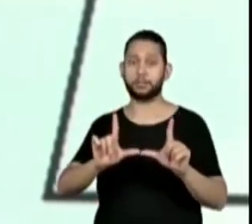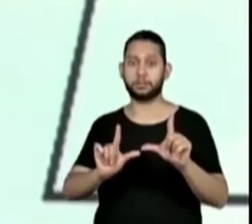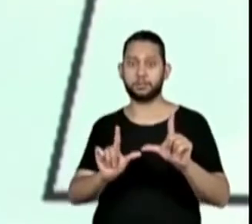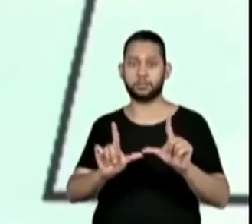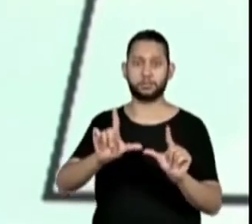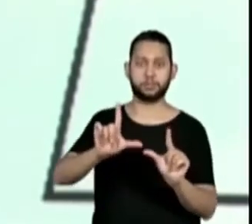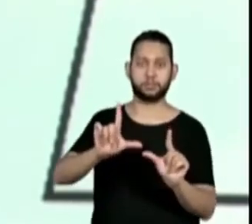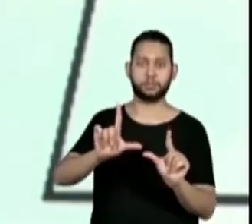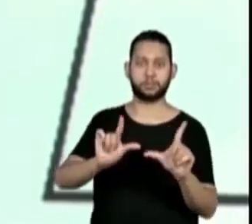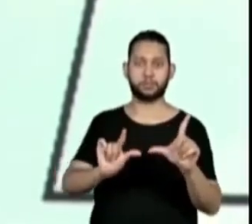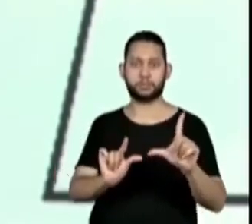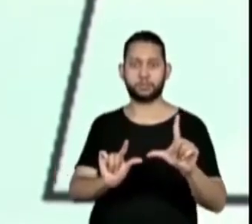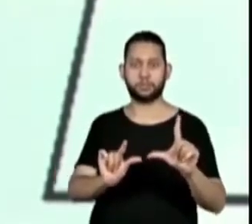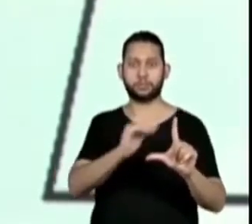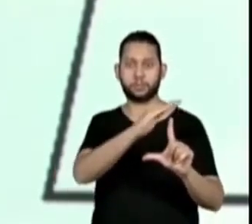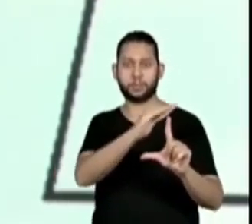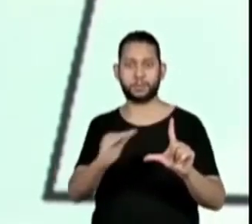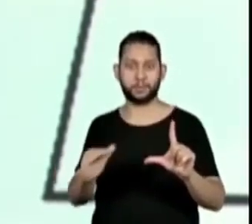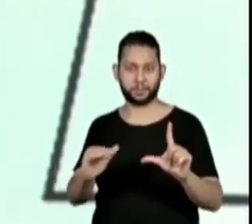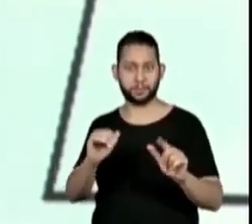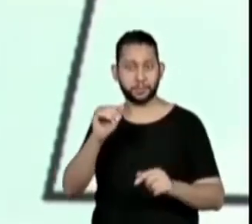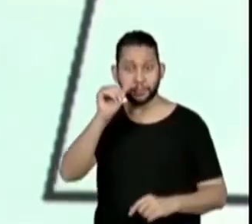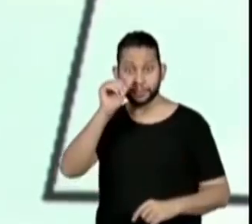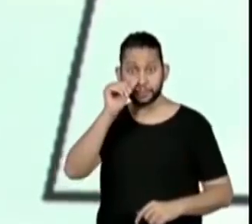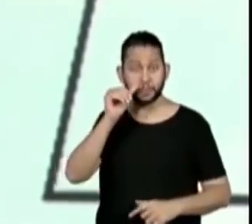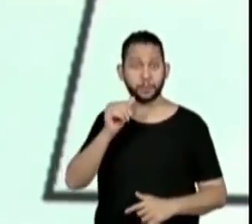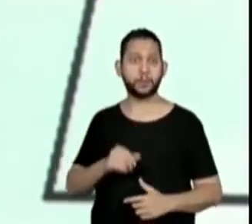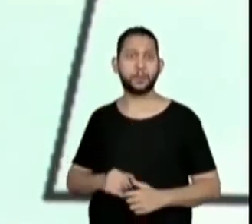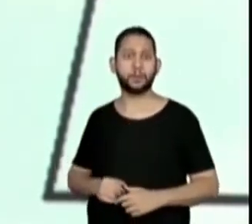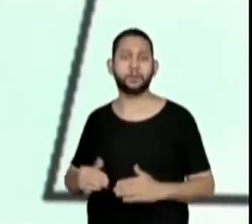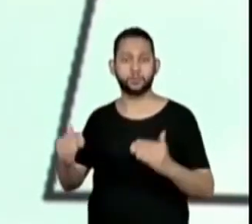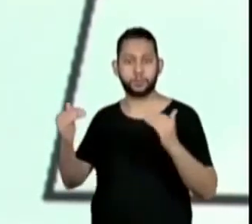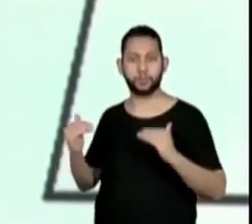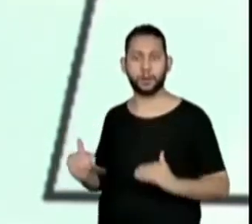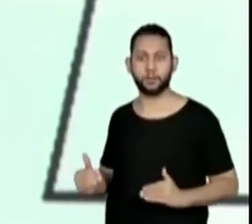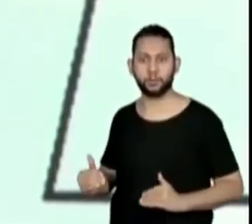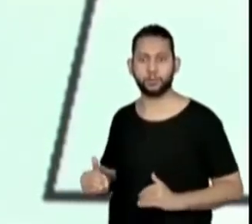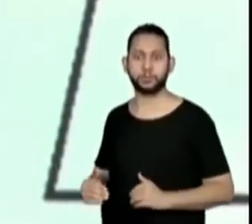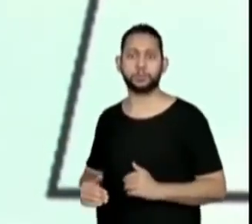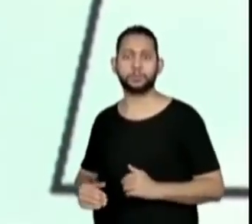enganado, me corrijam, por gentileza. O de baixo,